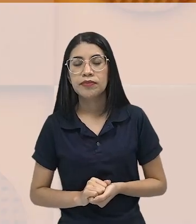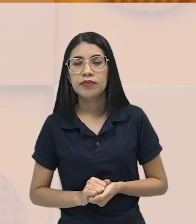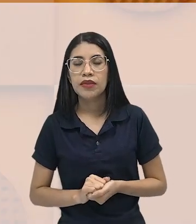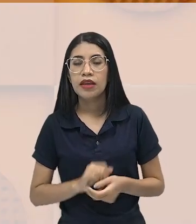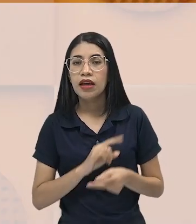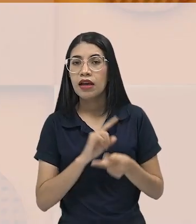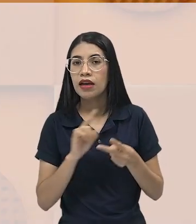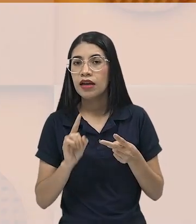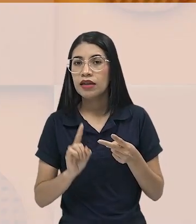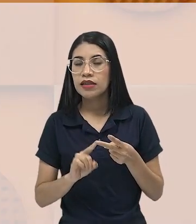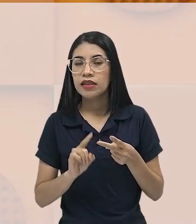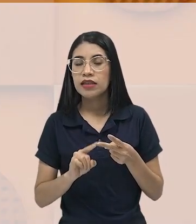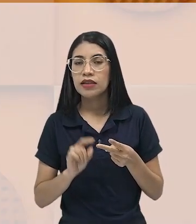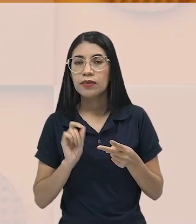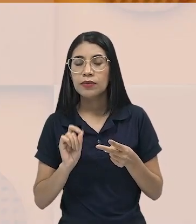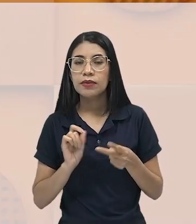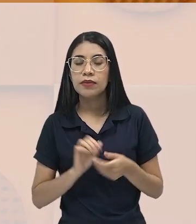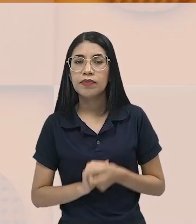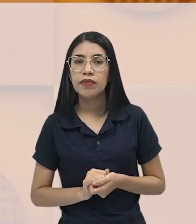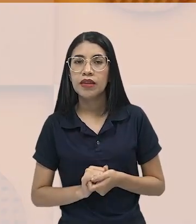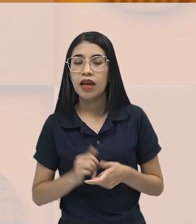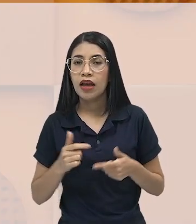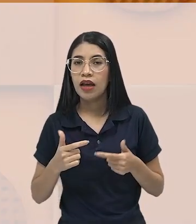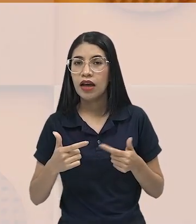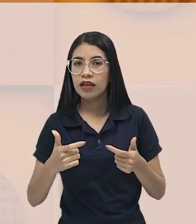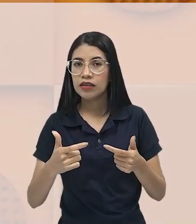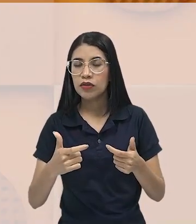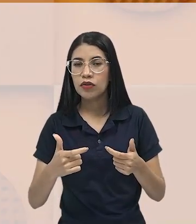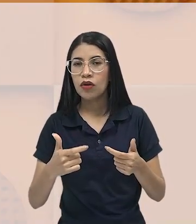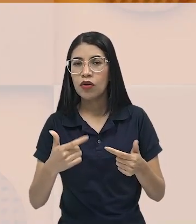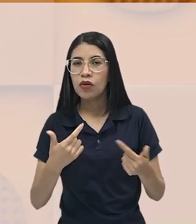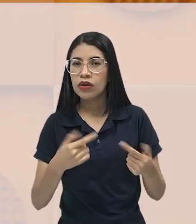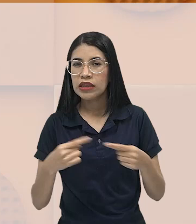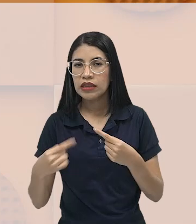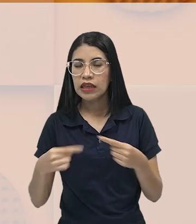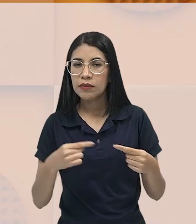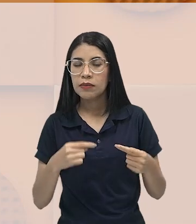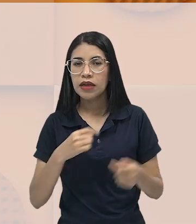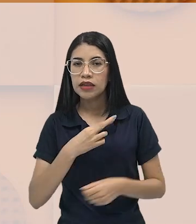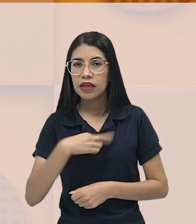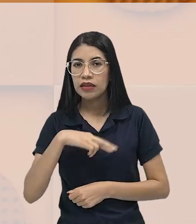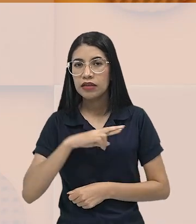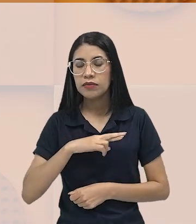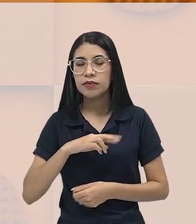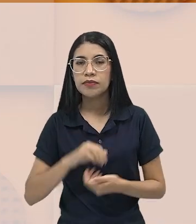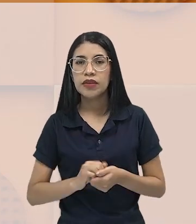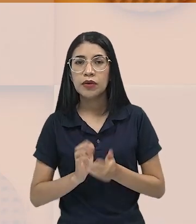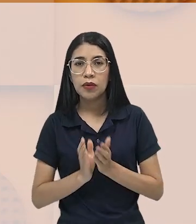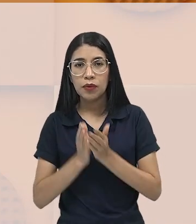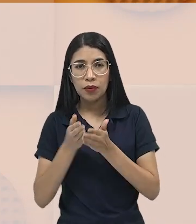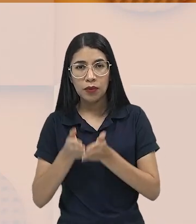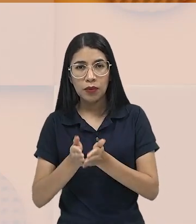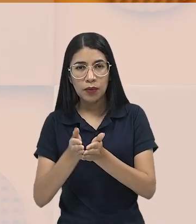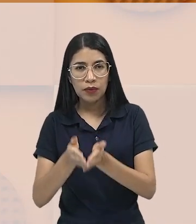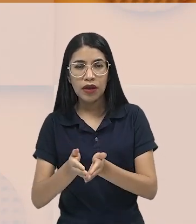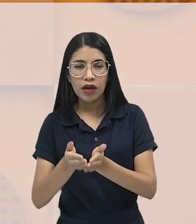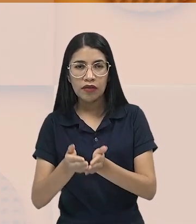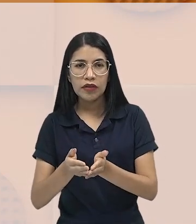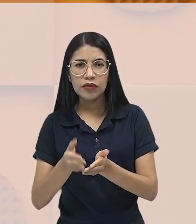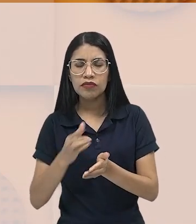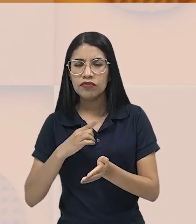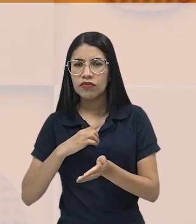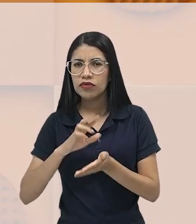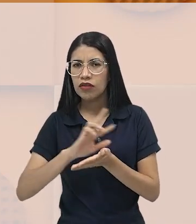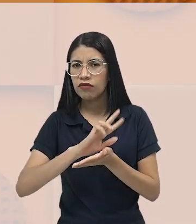segundo aspecto serão as guerras religiosas, tá? Nesse navio que vem, né, vieram